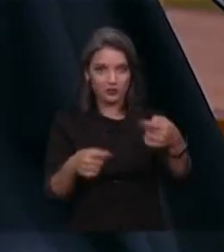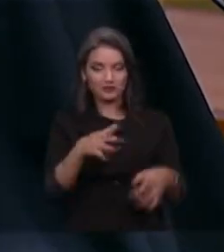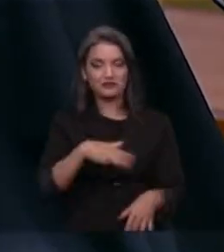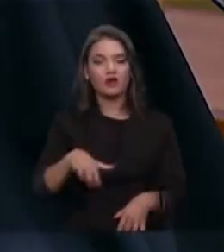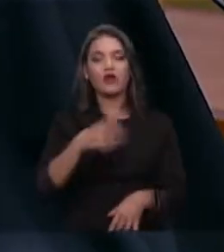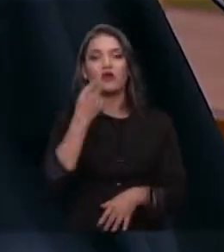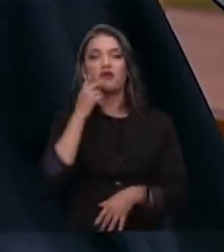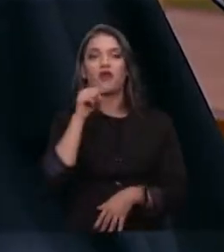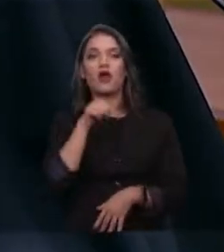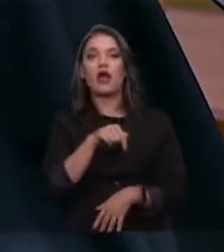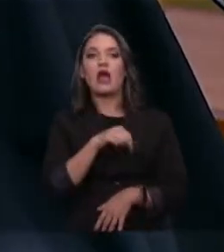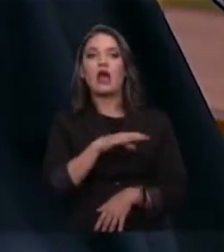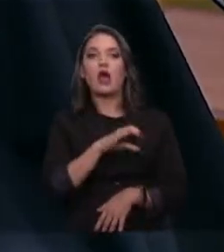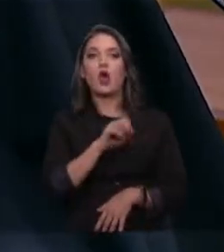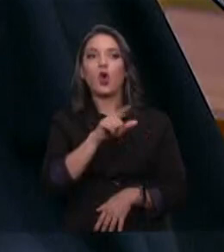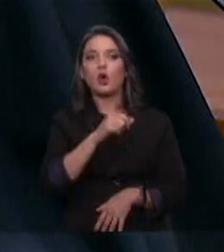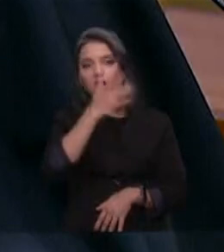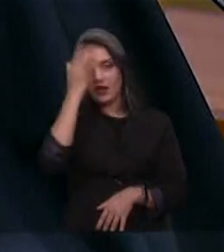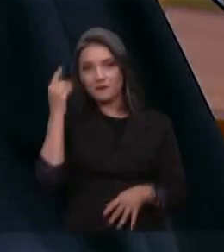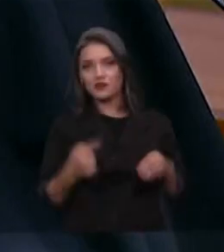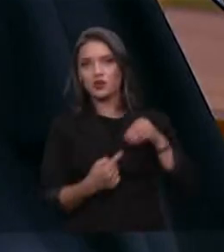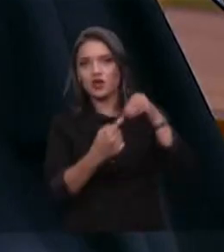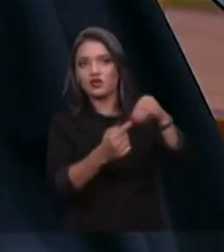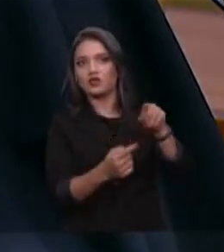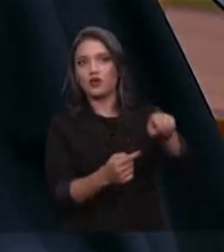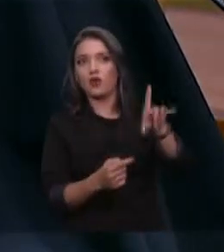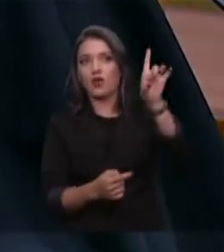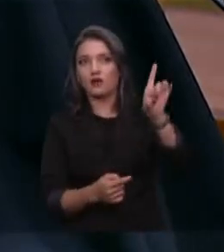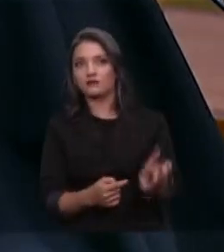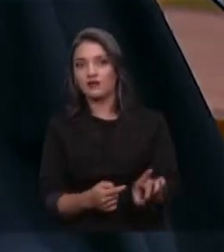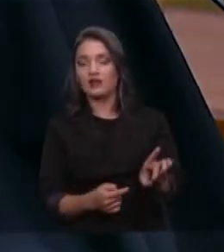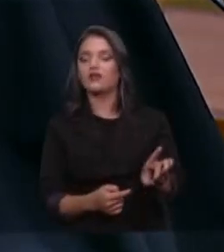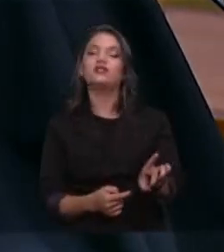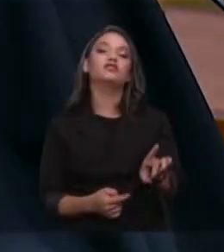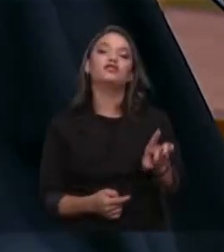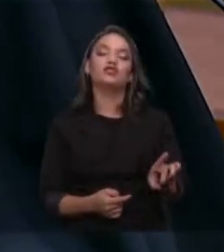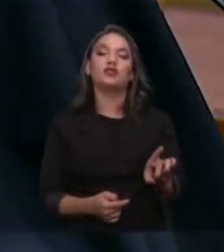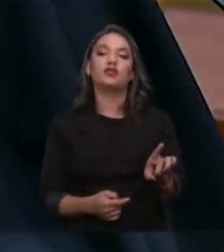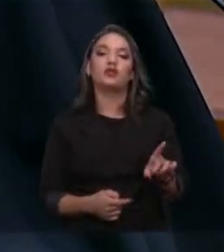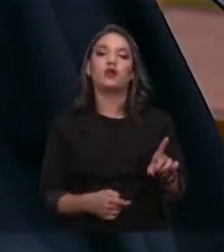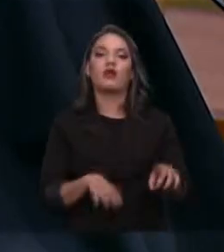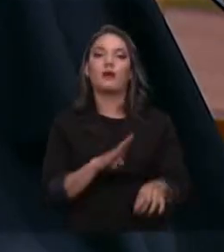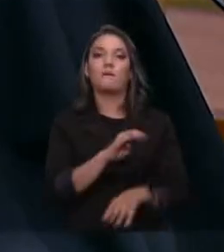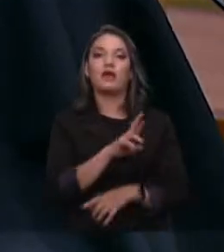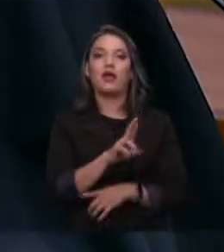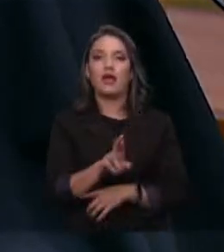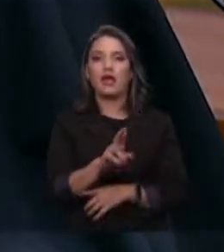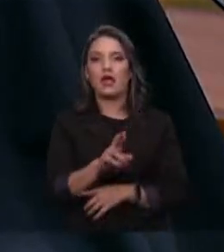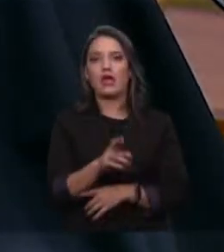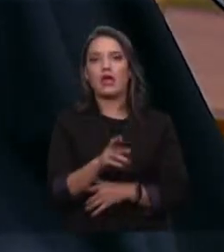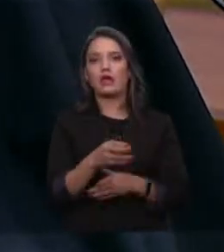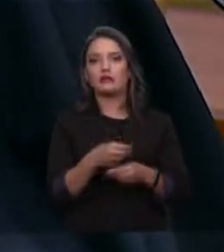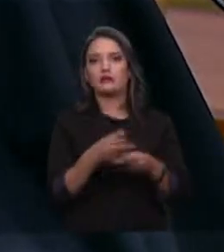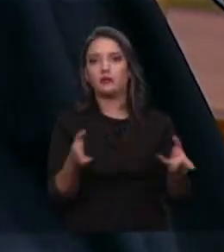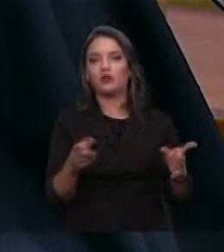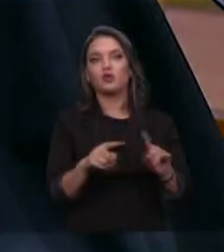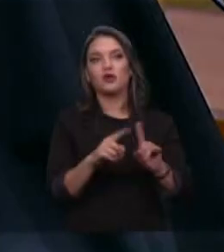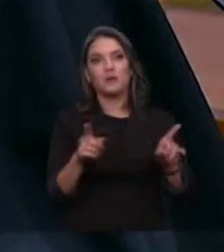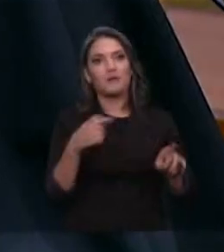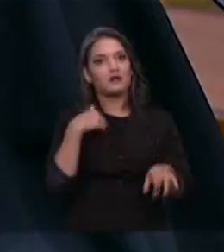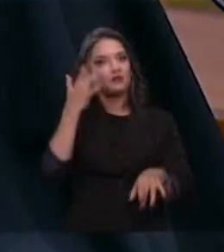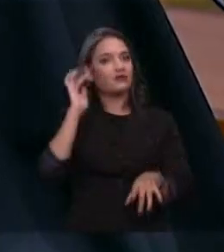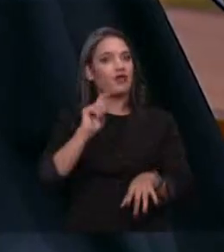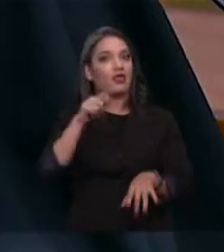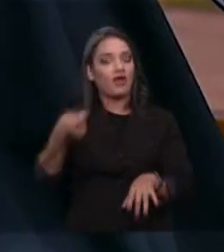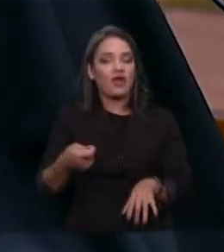uma diretoria na BR Distribuidora, mas não sabe dizer qual diretoria e qual seria o diretor, e que não esteve